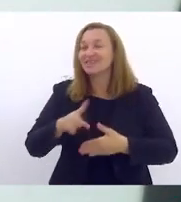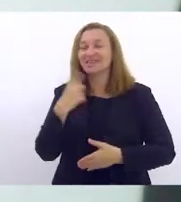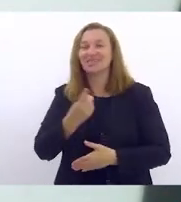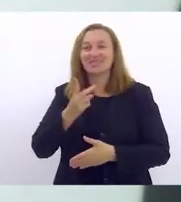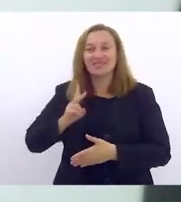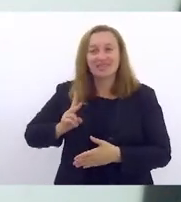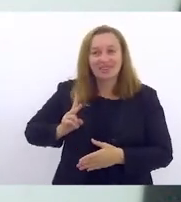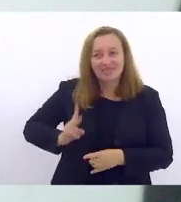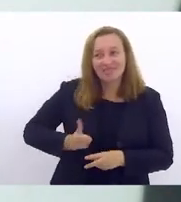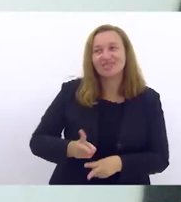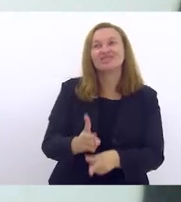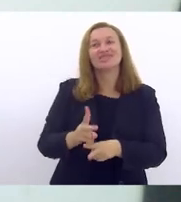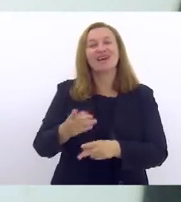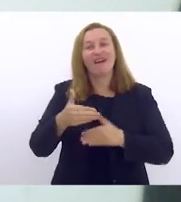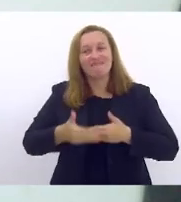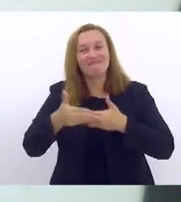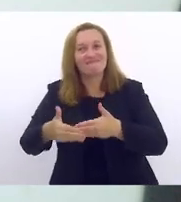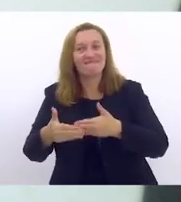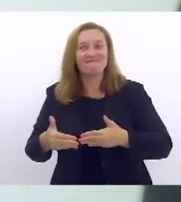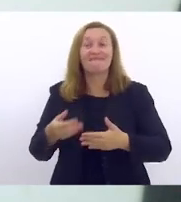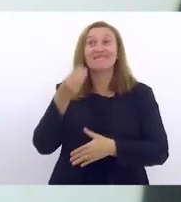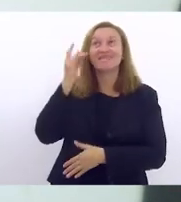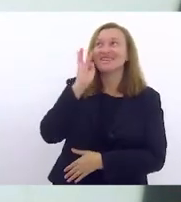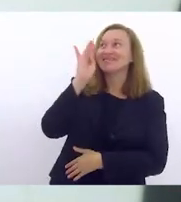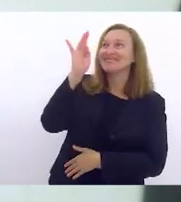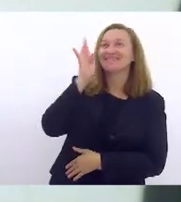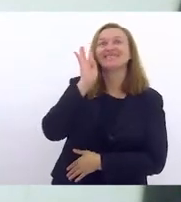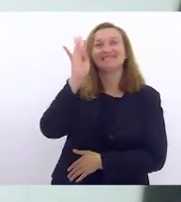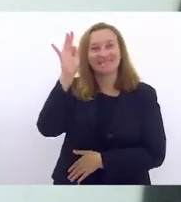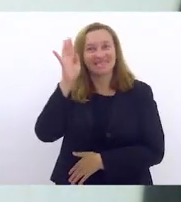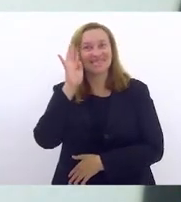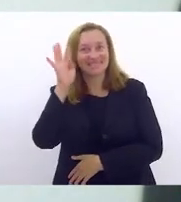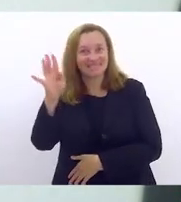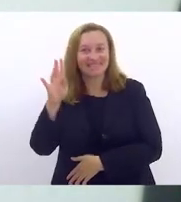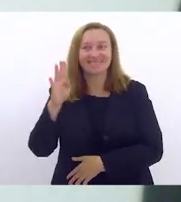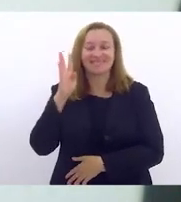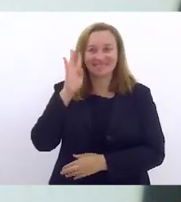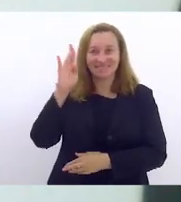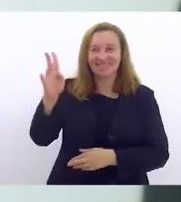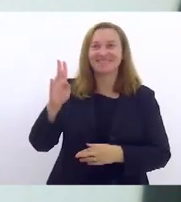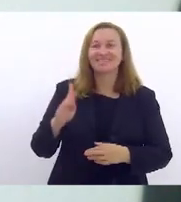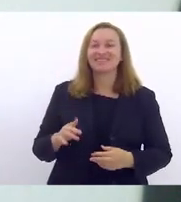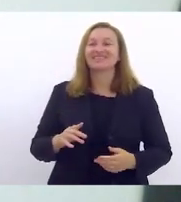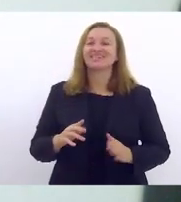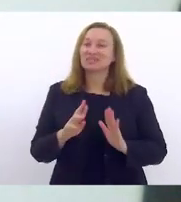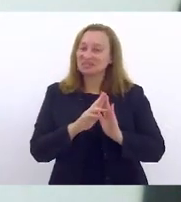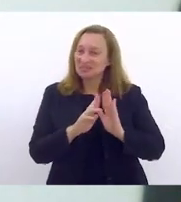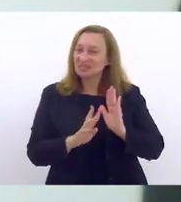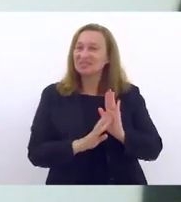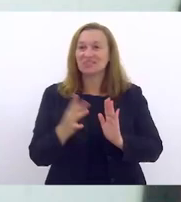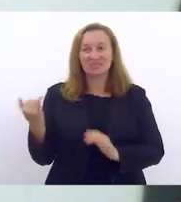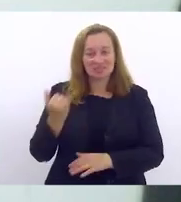continuar avançando, né? Na esperança dessa regulamentação tão importante.